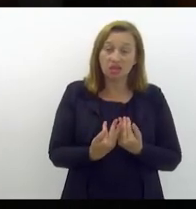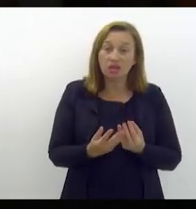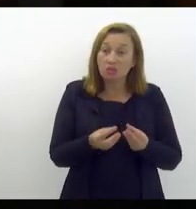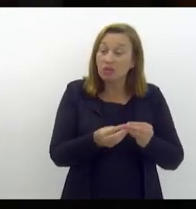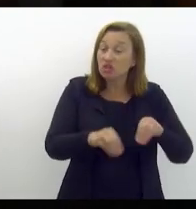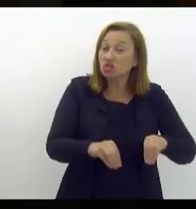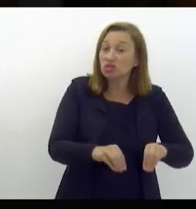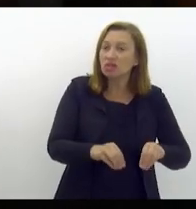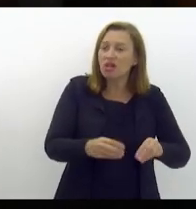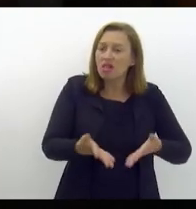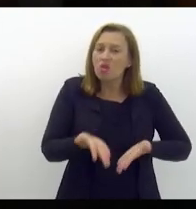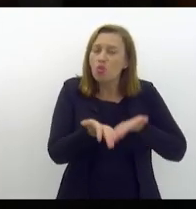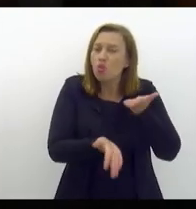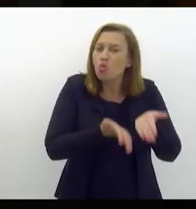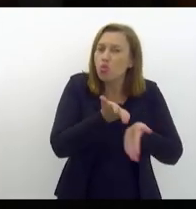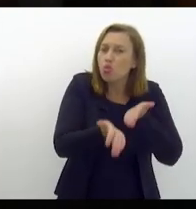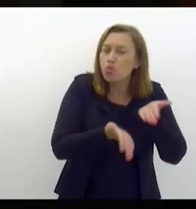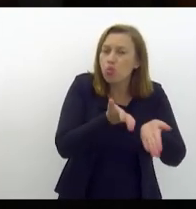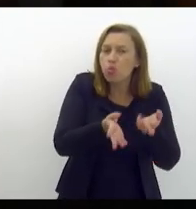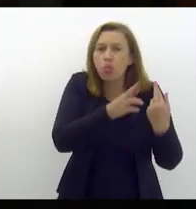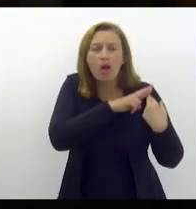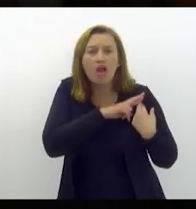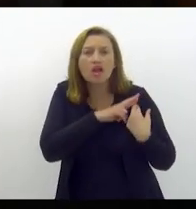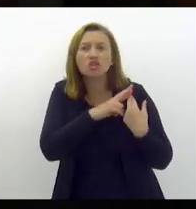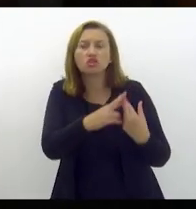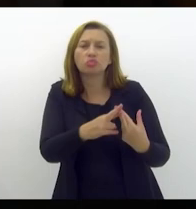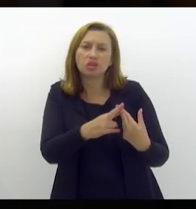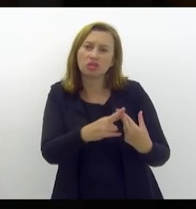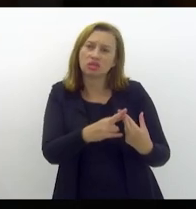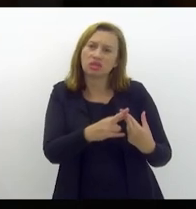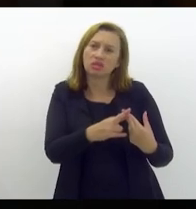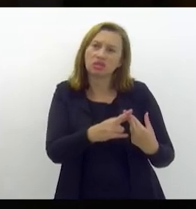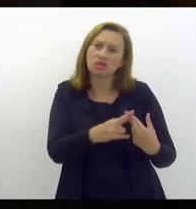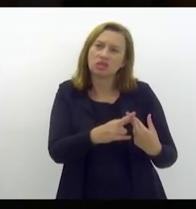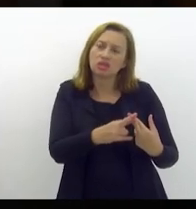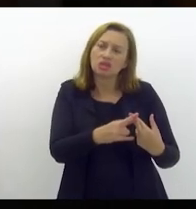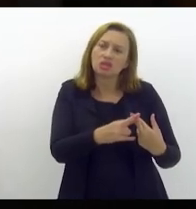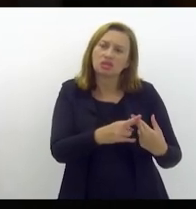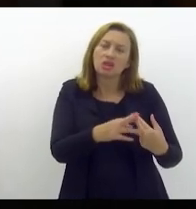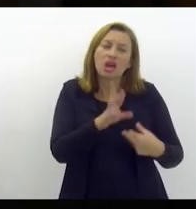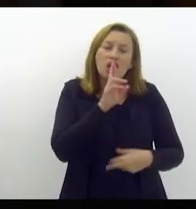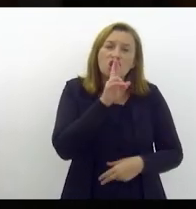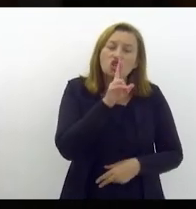o cuidado e a responsabilidade de garantir resposta e